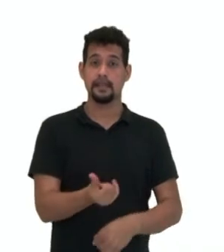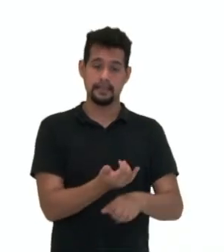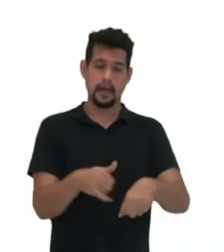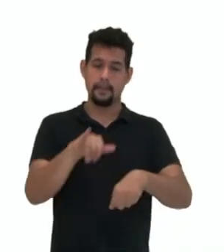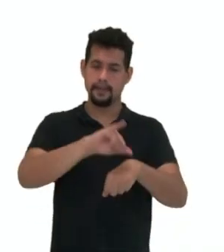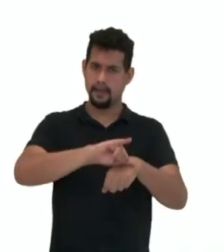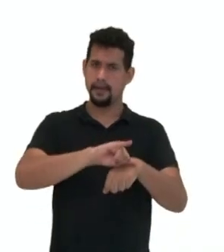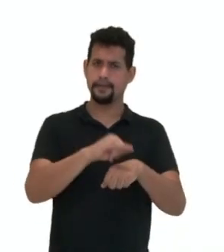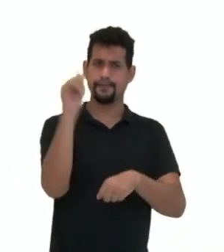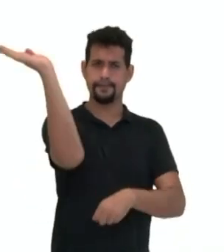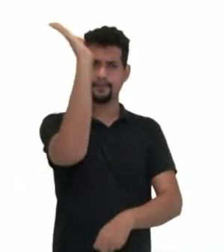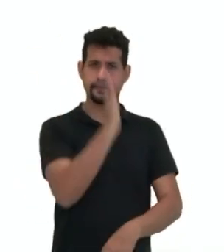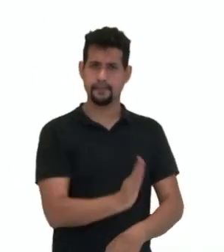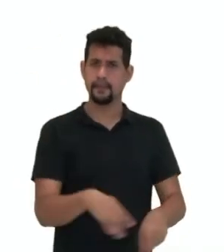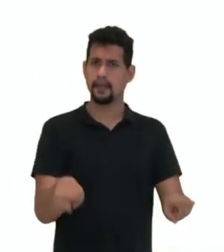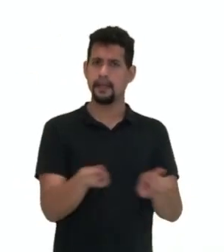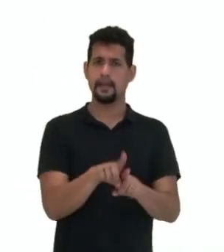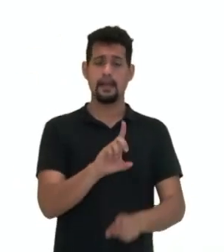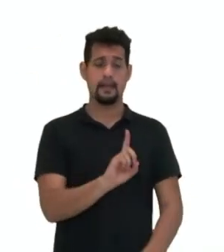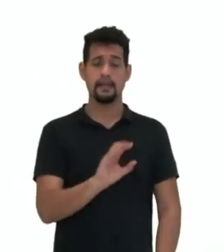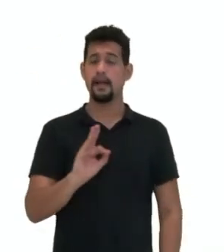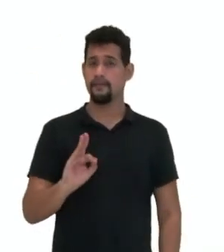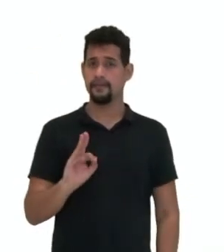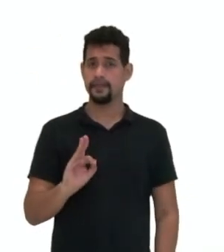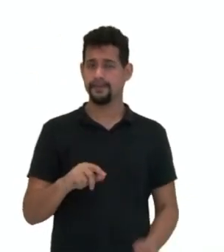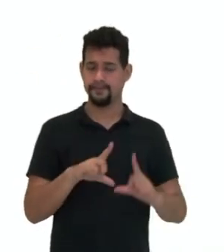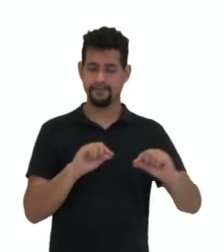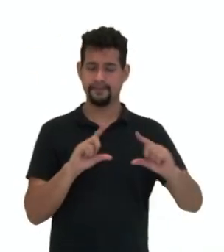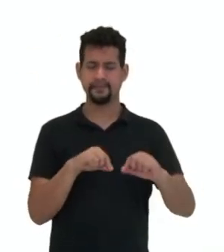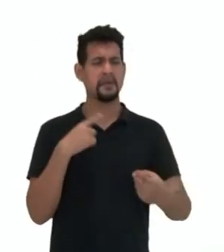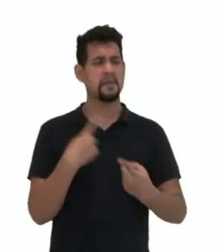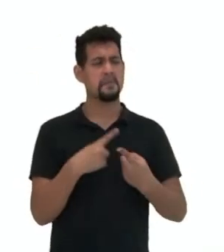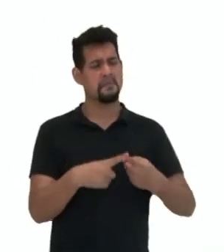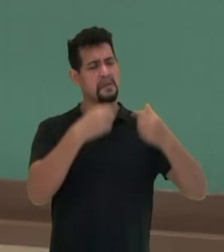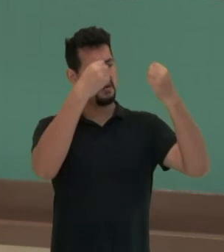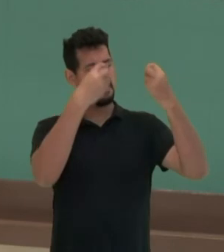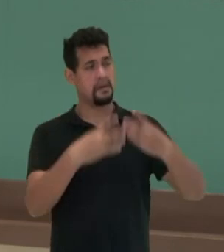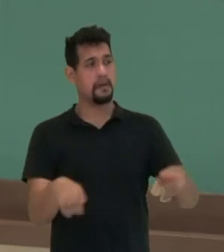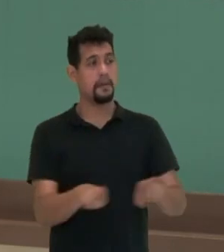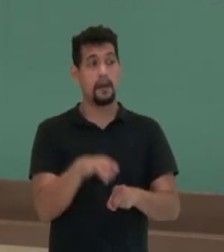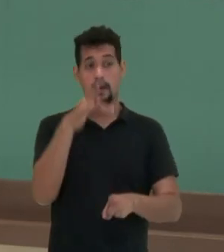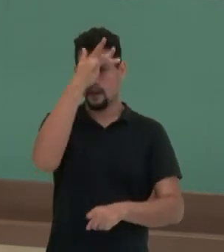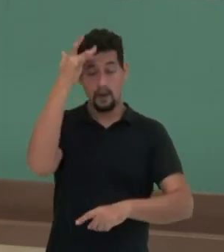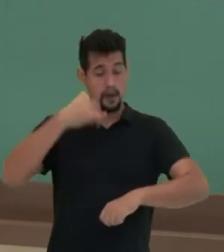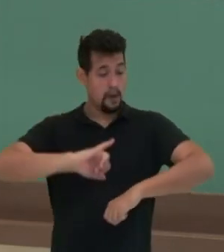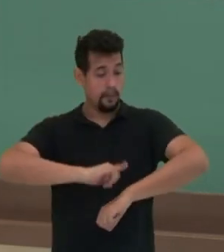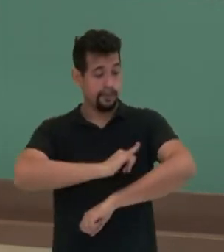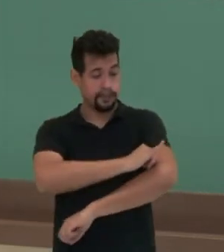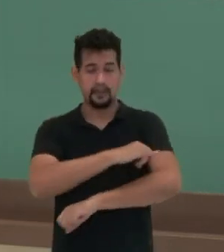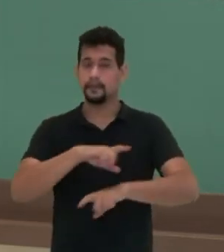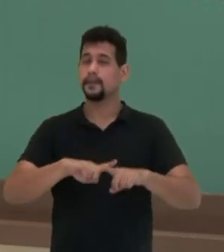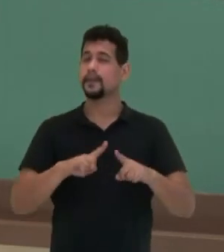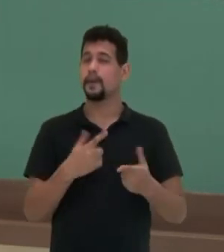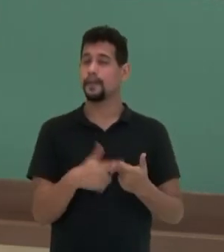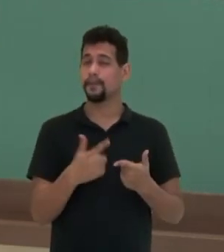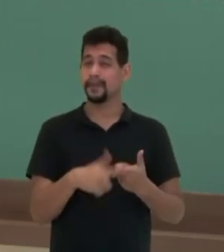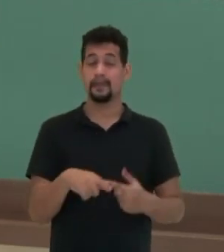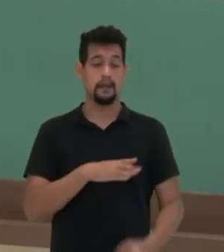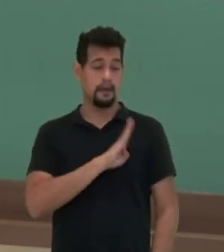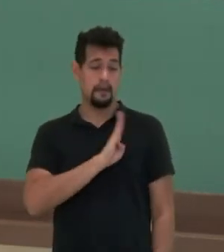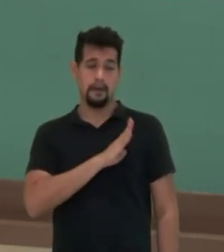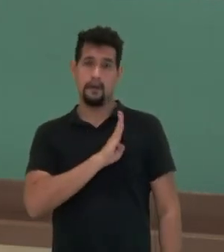capitais, né, brasileiras e também no Distrito Federal. Por que eu estou falando disso? Porque pessoas obesas têm maior risco para desenvolver